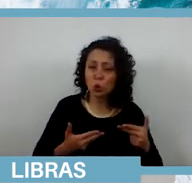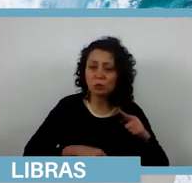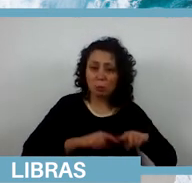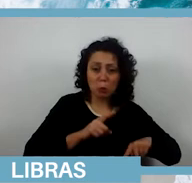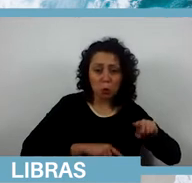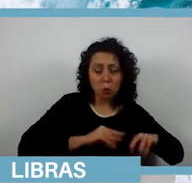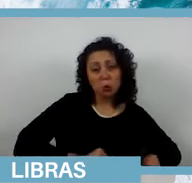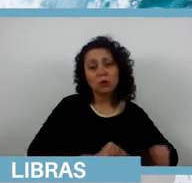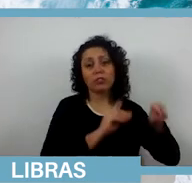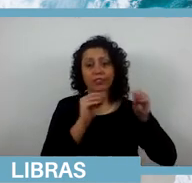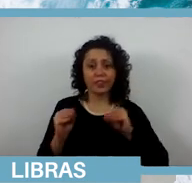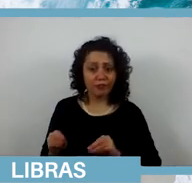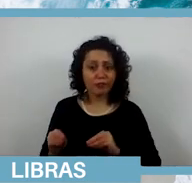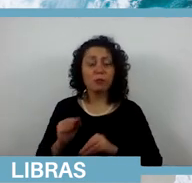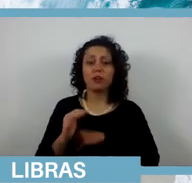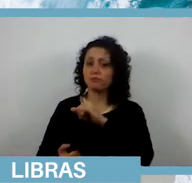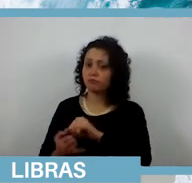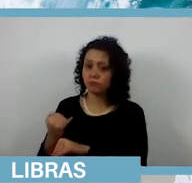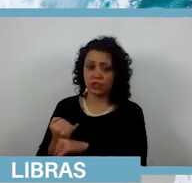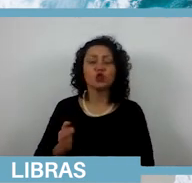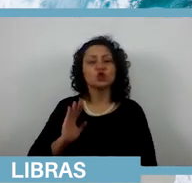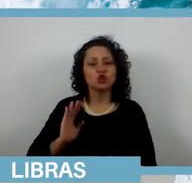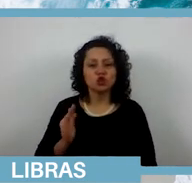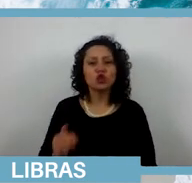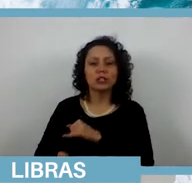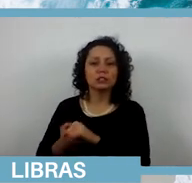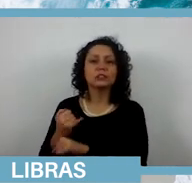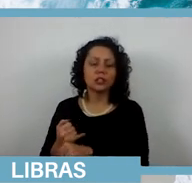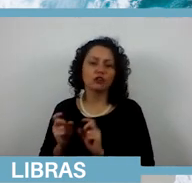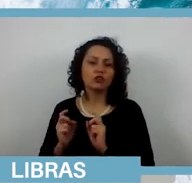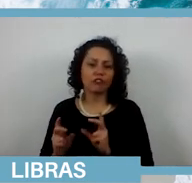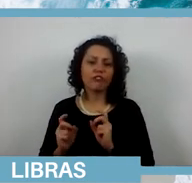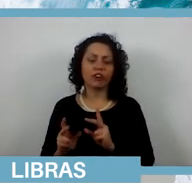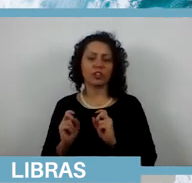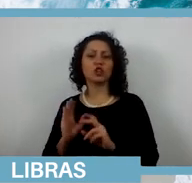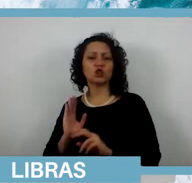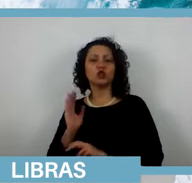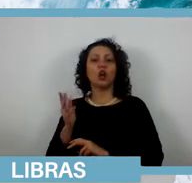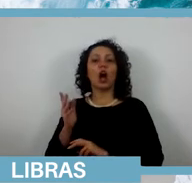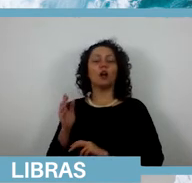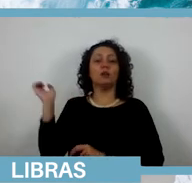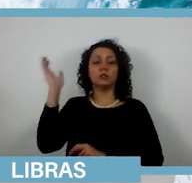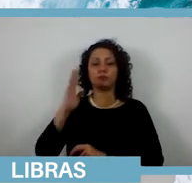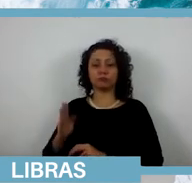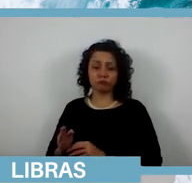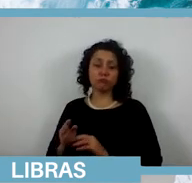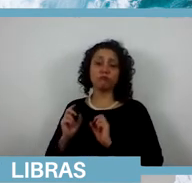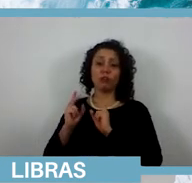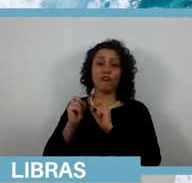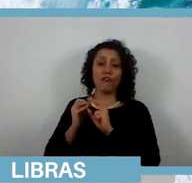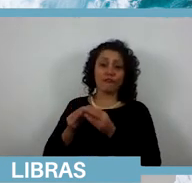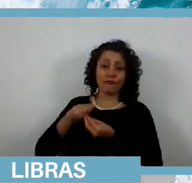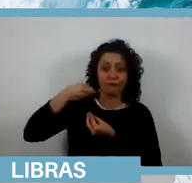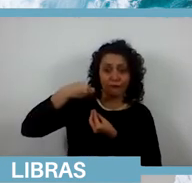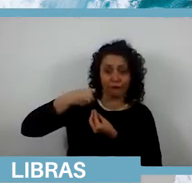online, né? Então, eu já tinha o site, já tinha o e-commerce completo, que já enviando para todo o Brasil, e migrei, né? Fechei as portas da